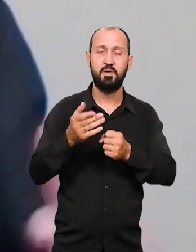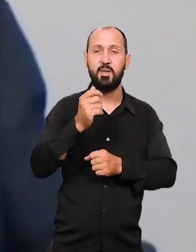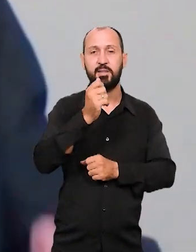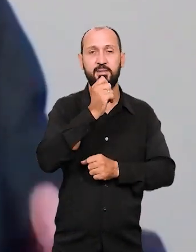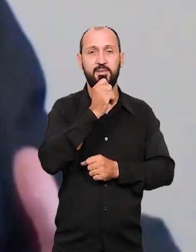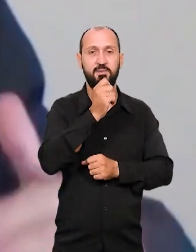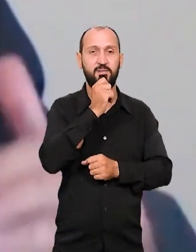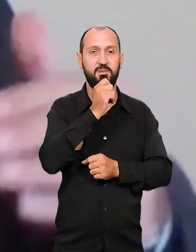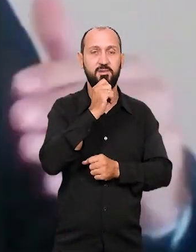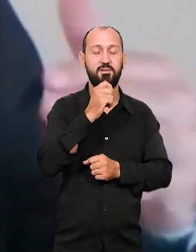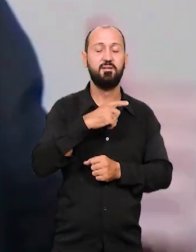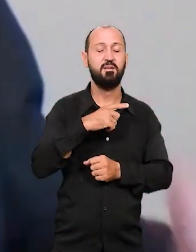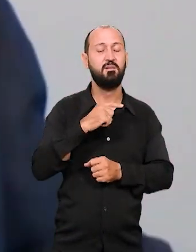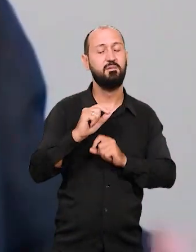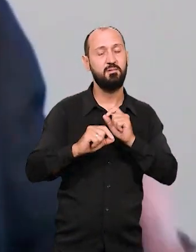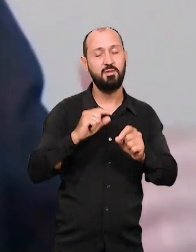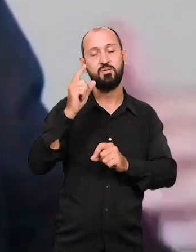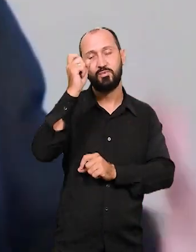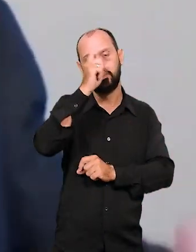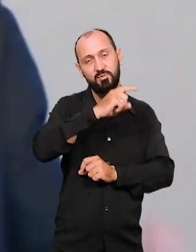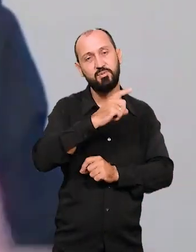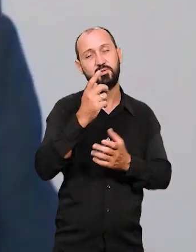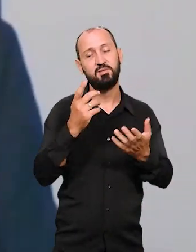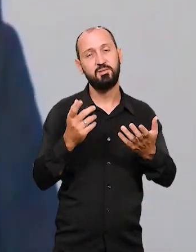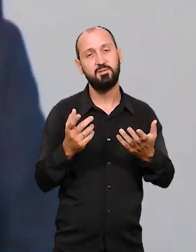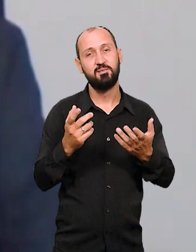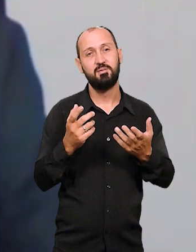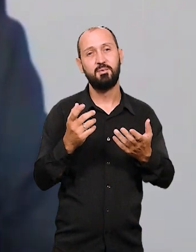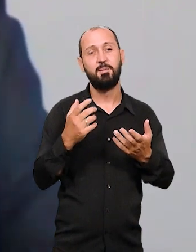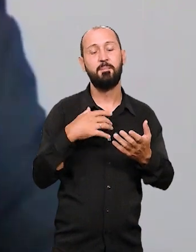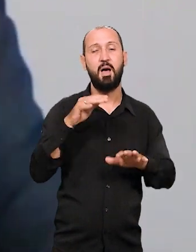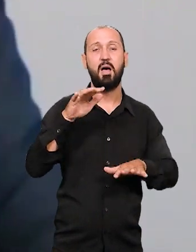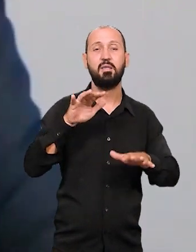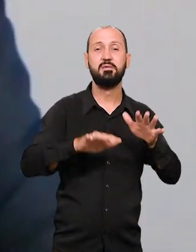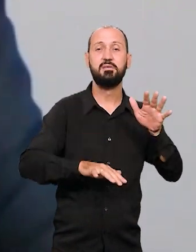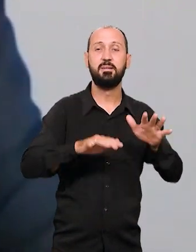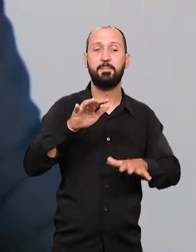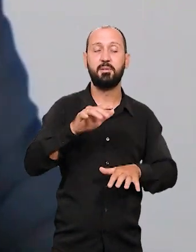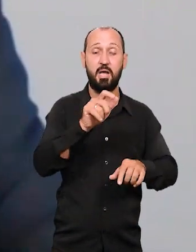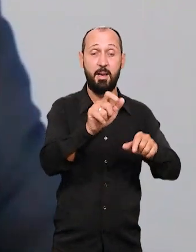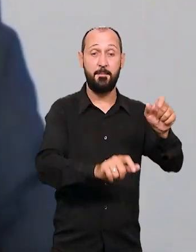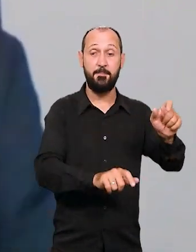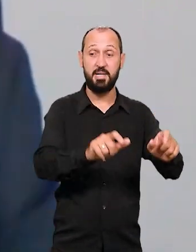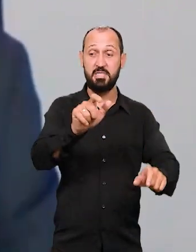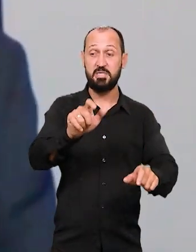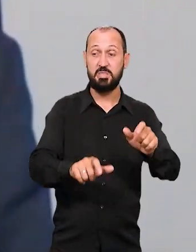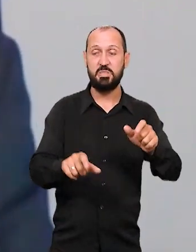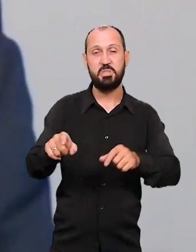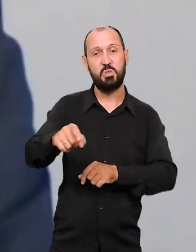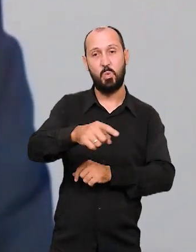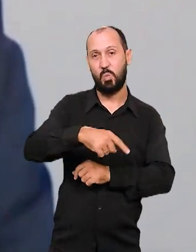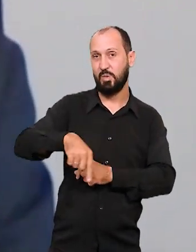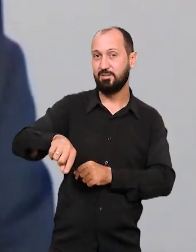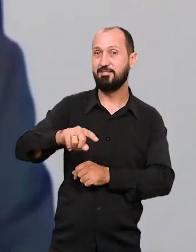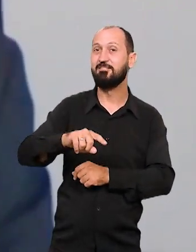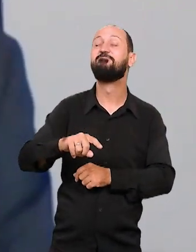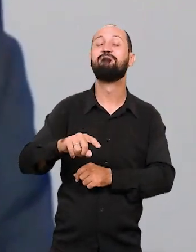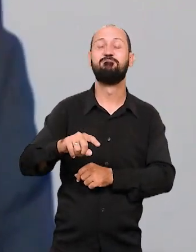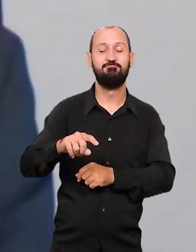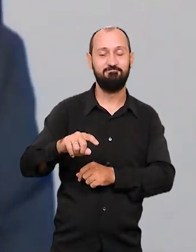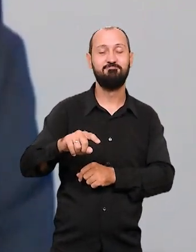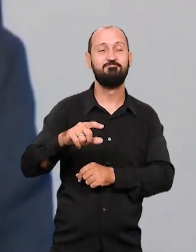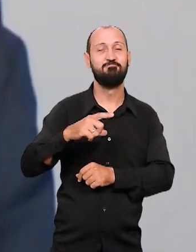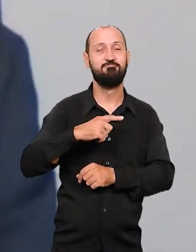básicos ainda se torna difícil para determinadas pessoas,